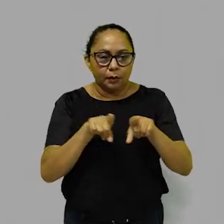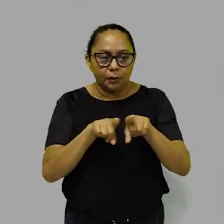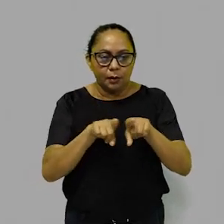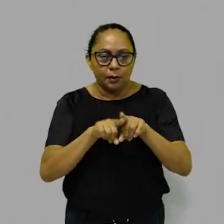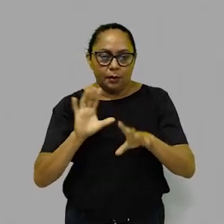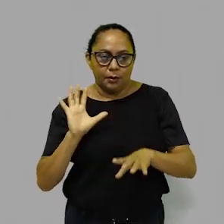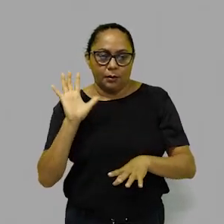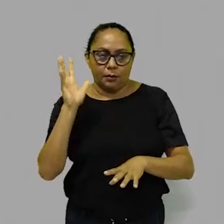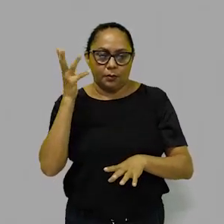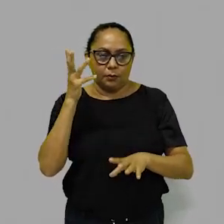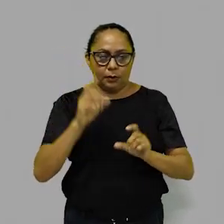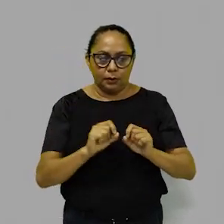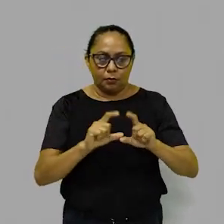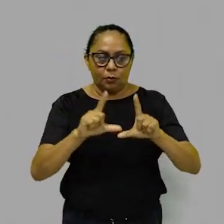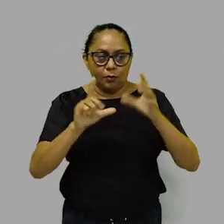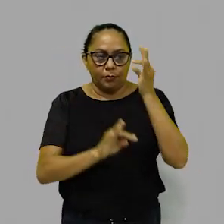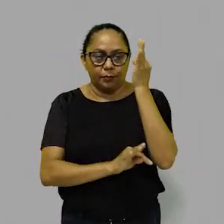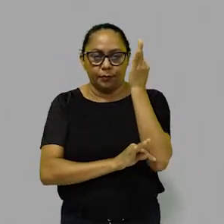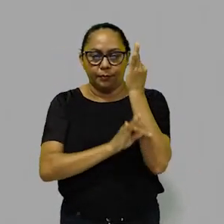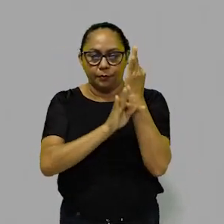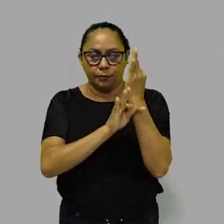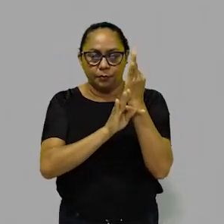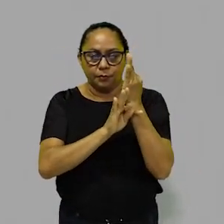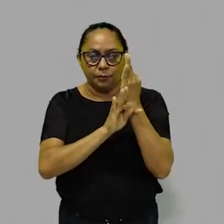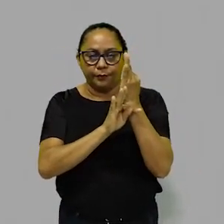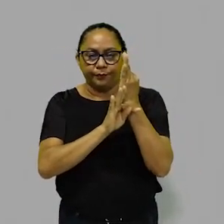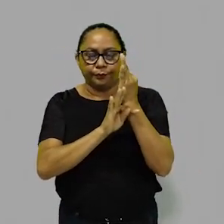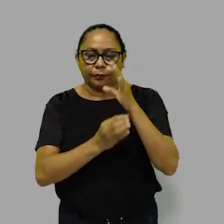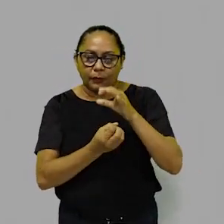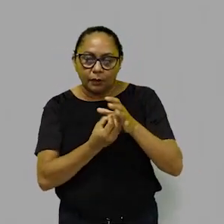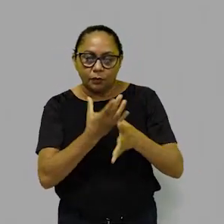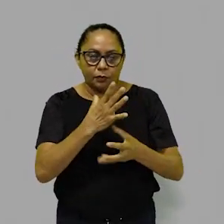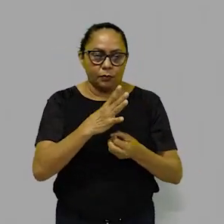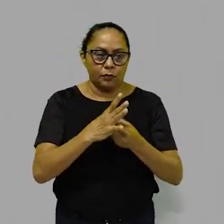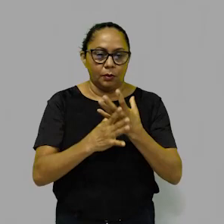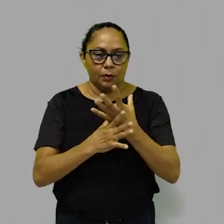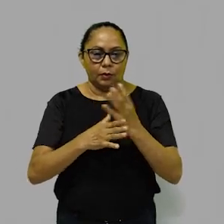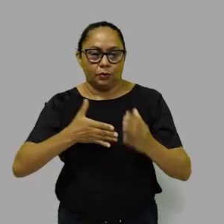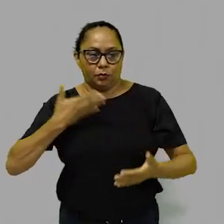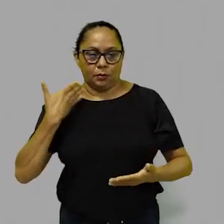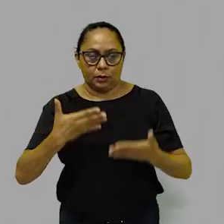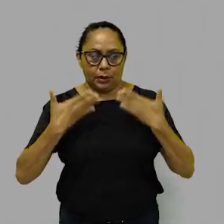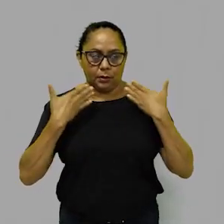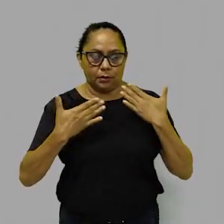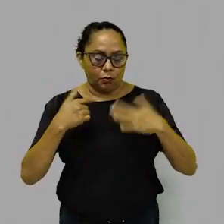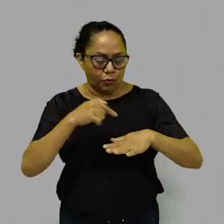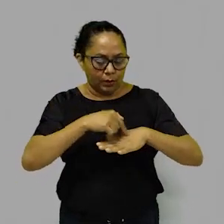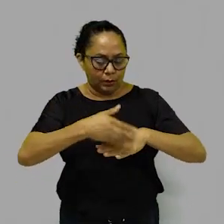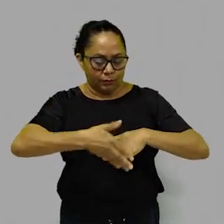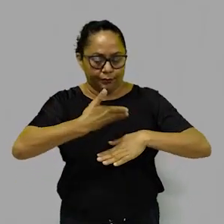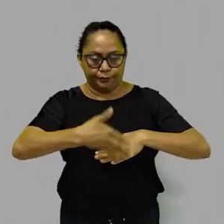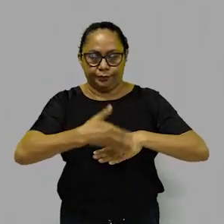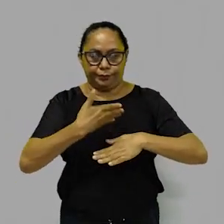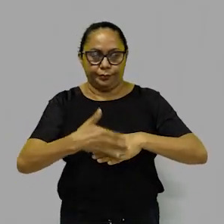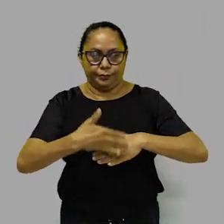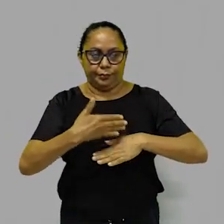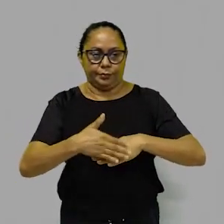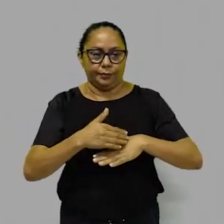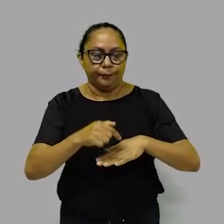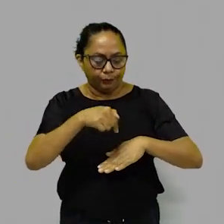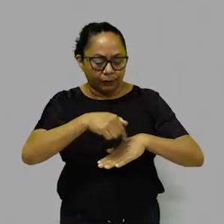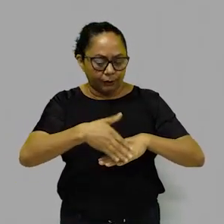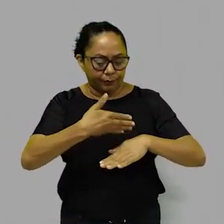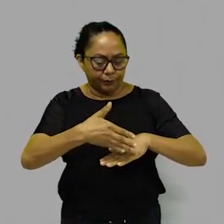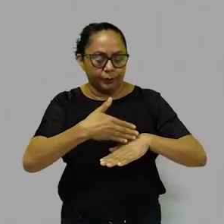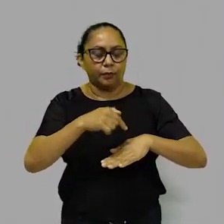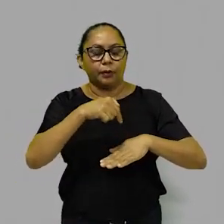ocorre um aumento na temperatura, gerando o que a gente chama de calor. O local fica mais quente. Esse calor é